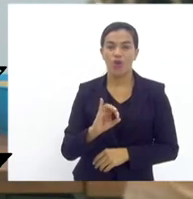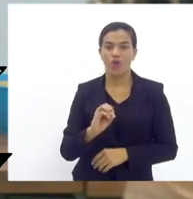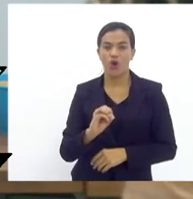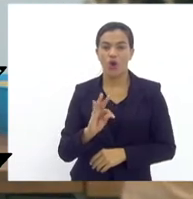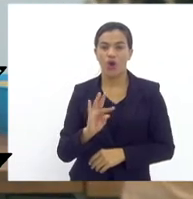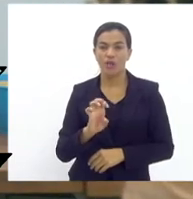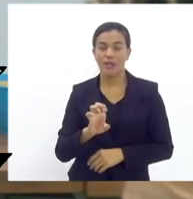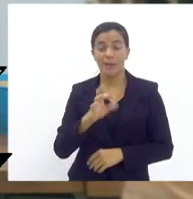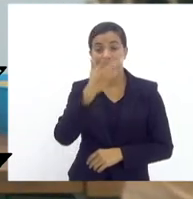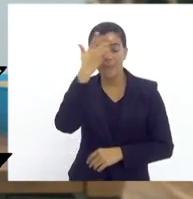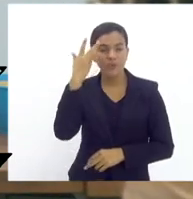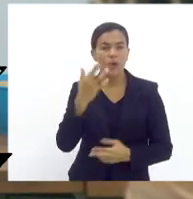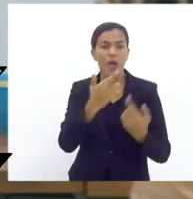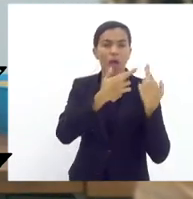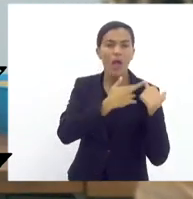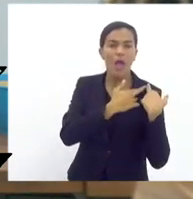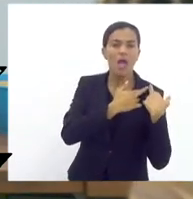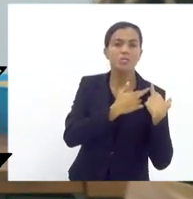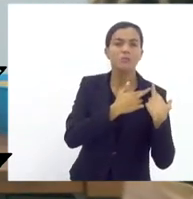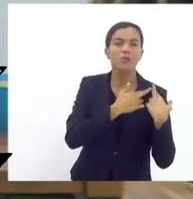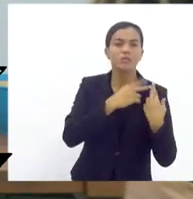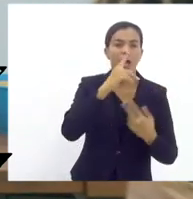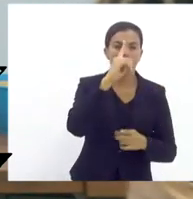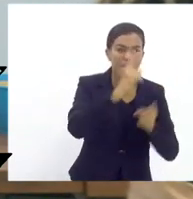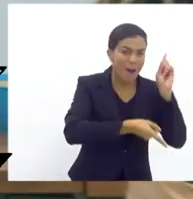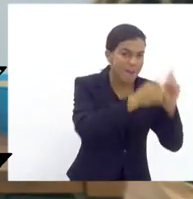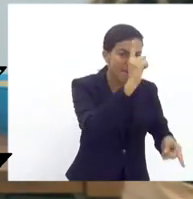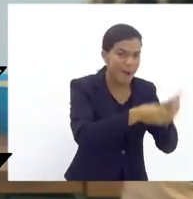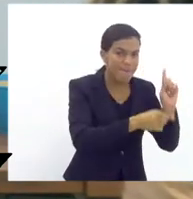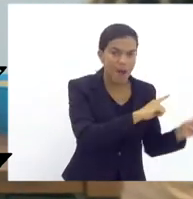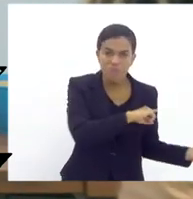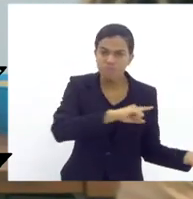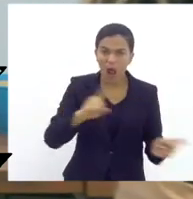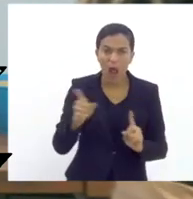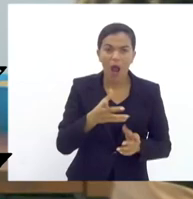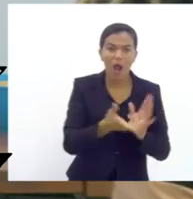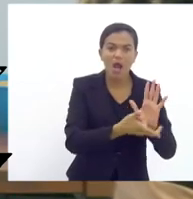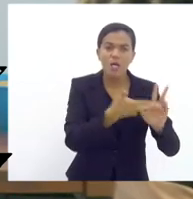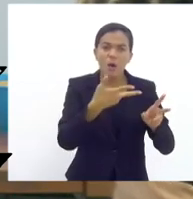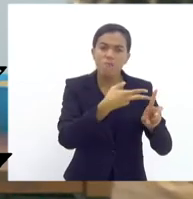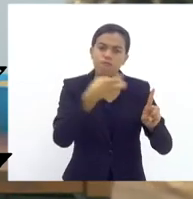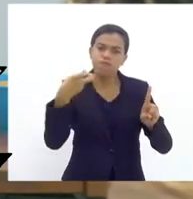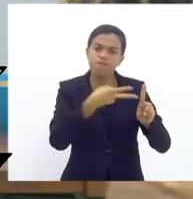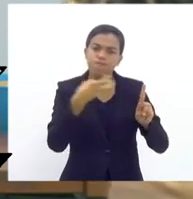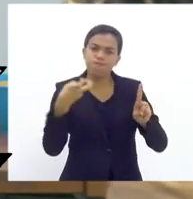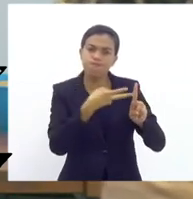que está lá denunciou esses grupos e pode ser deportada